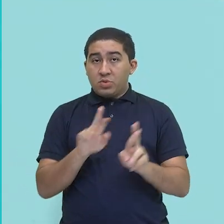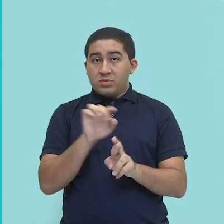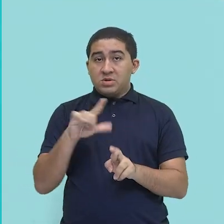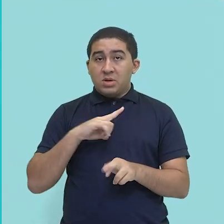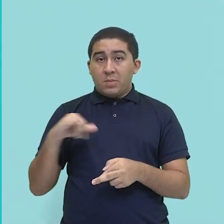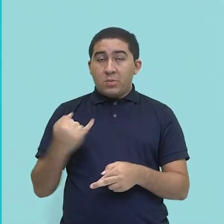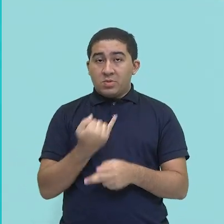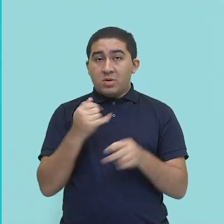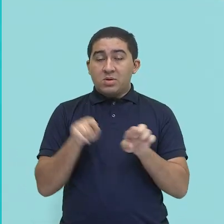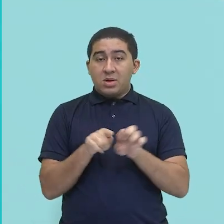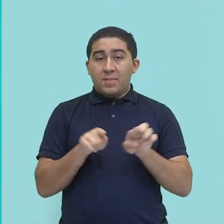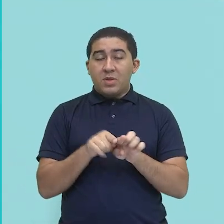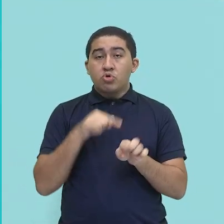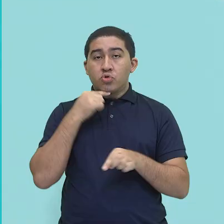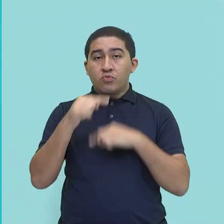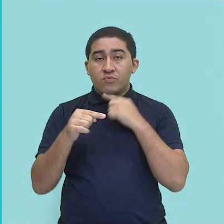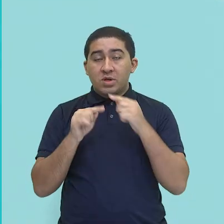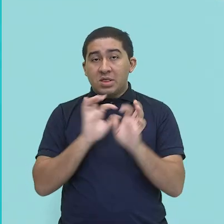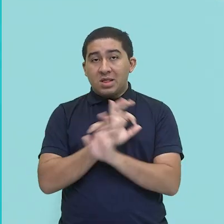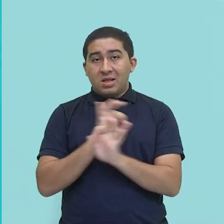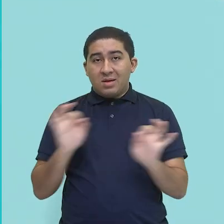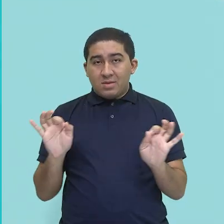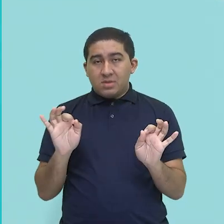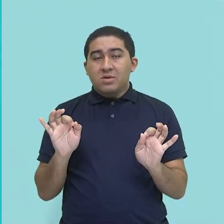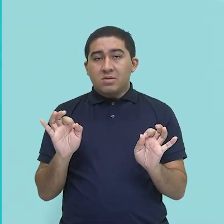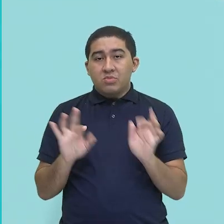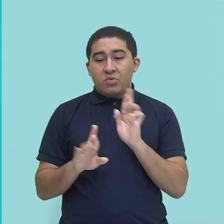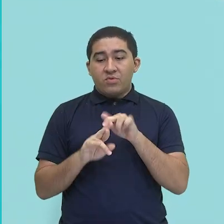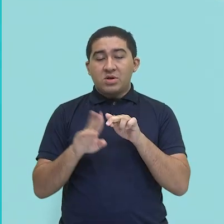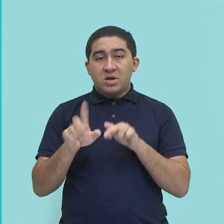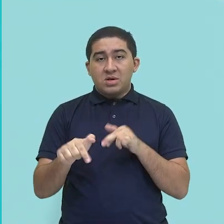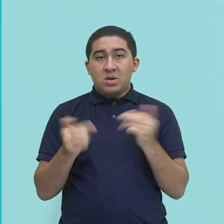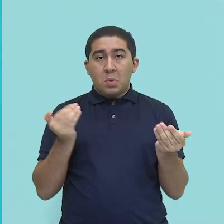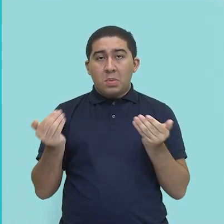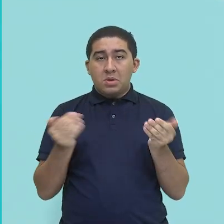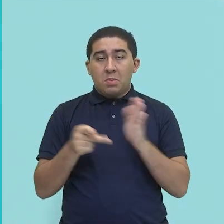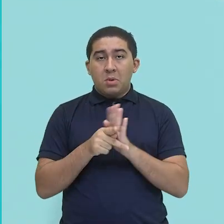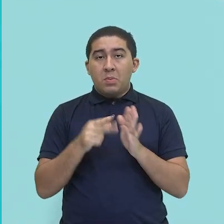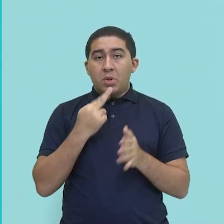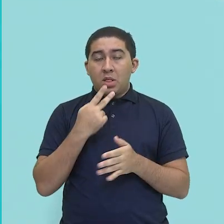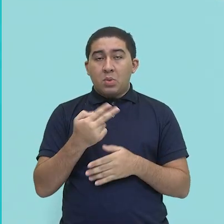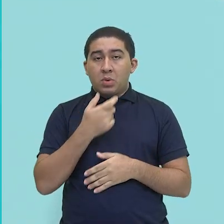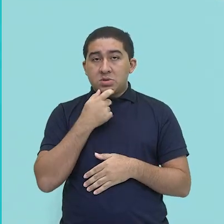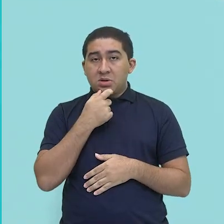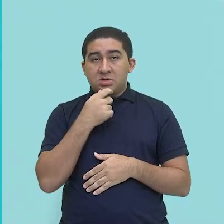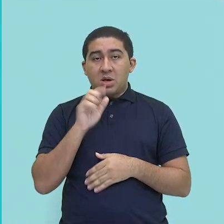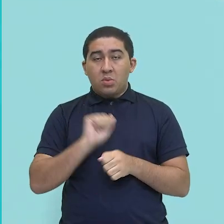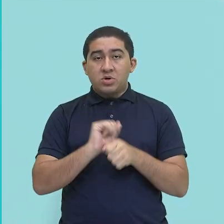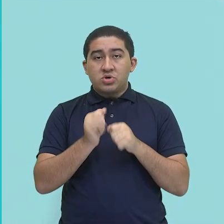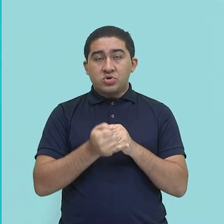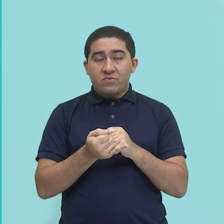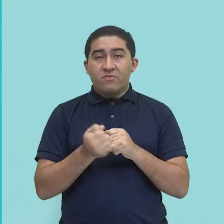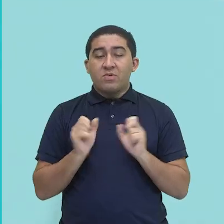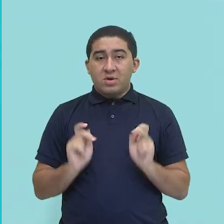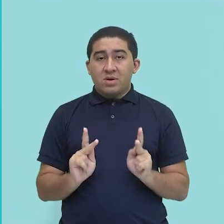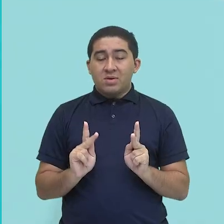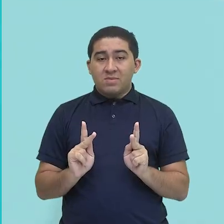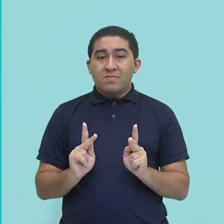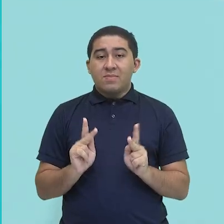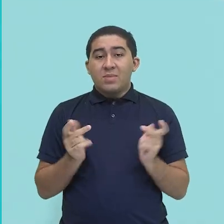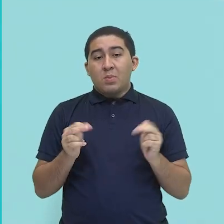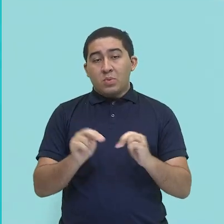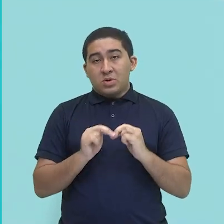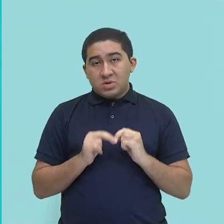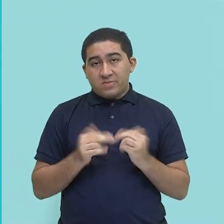tenha aproveitado, que não tenha ficado nenhuma dúvida relacionada à formação de comparativo em língua inglesa com adjetivos longos, tá? Dessa